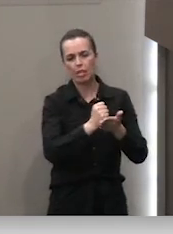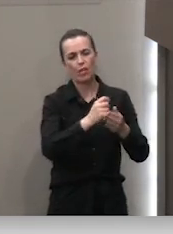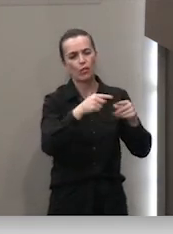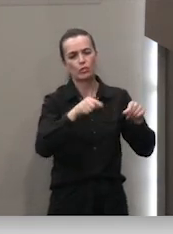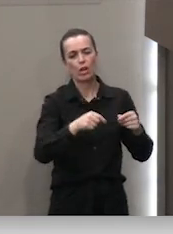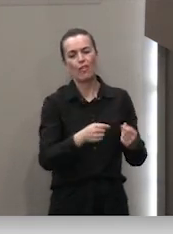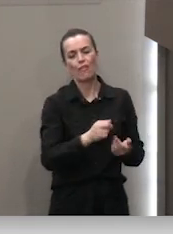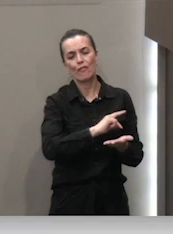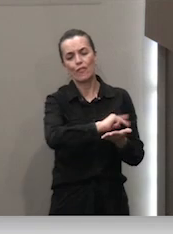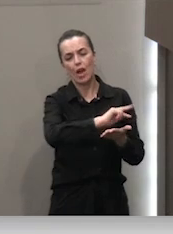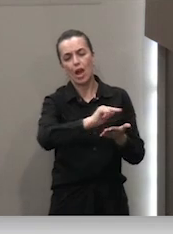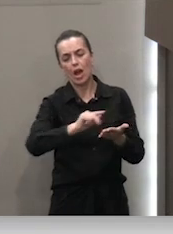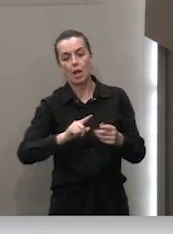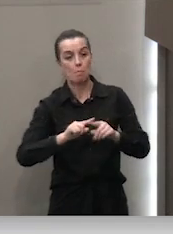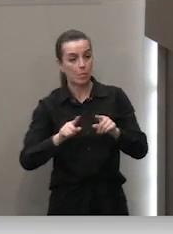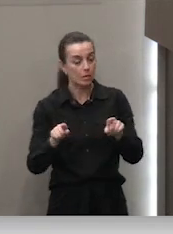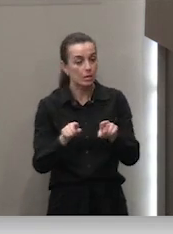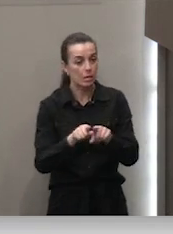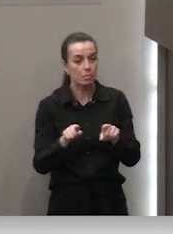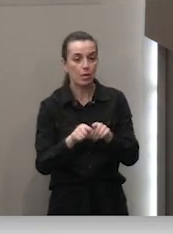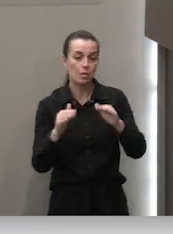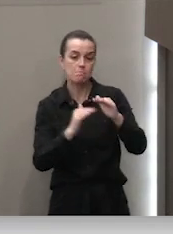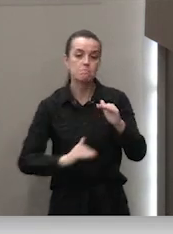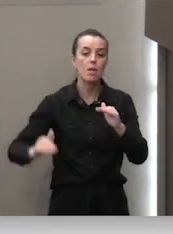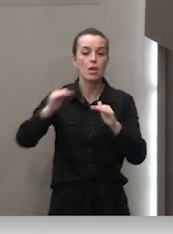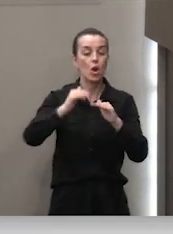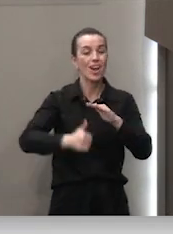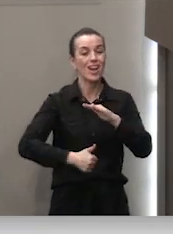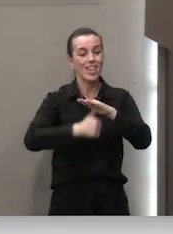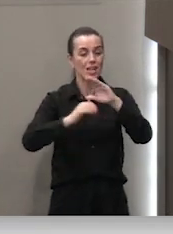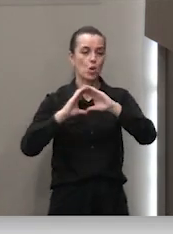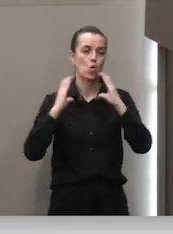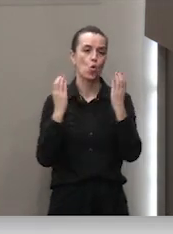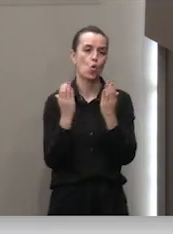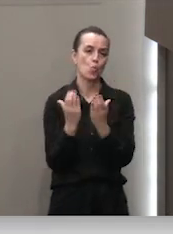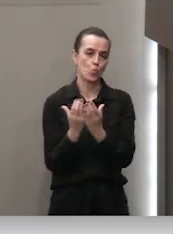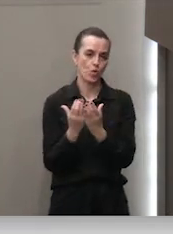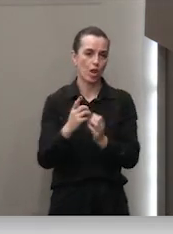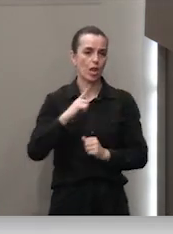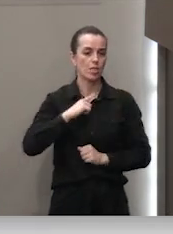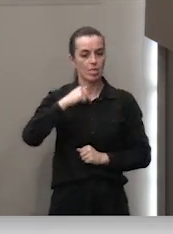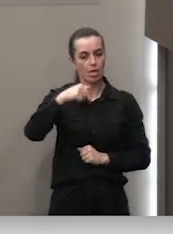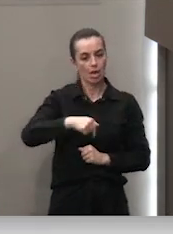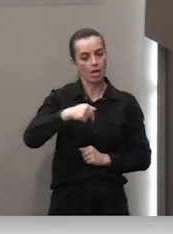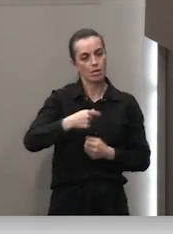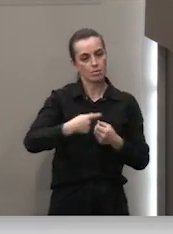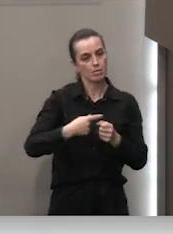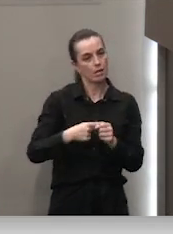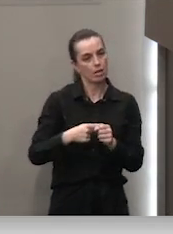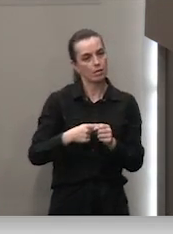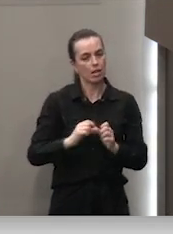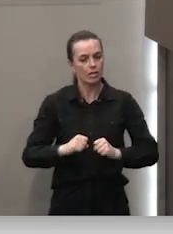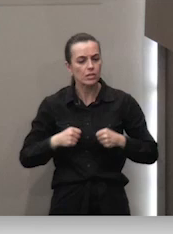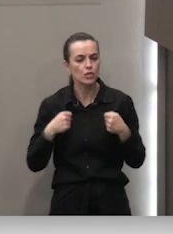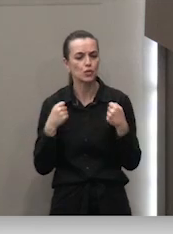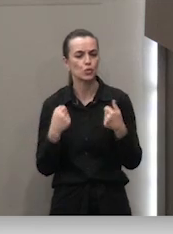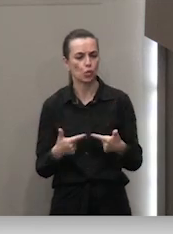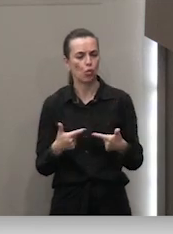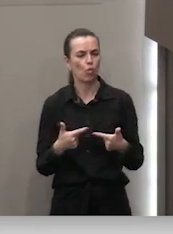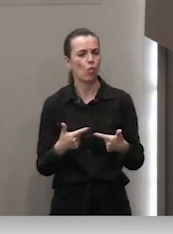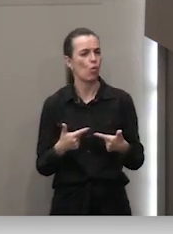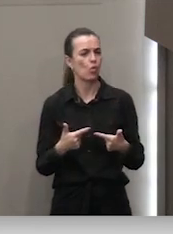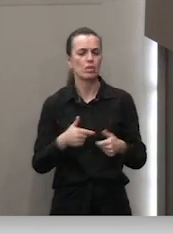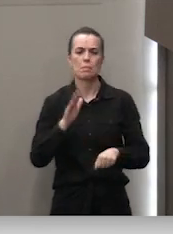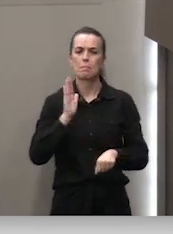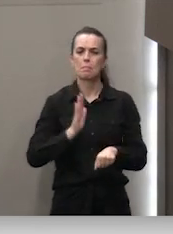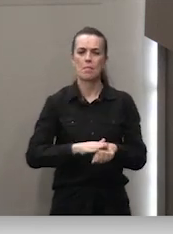se transformando realmente na maior liderança comunitária que nós temos nessa cidade. As suas ações são cada